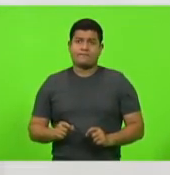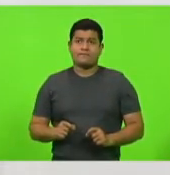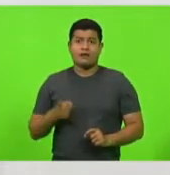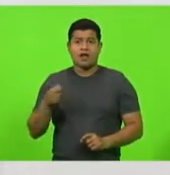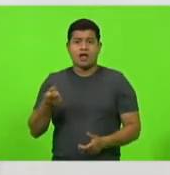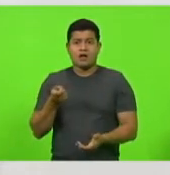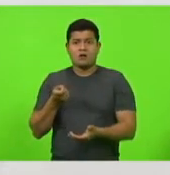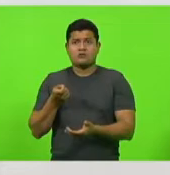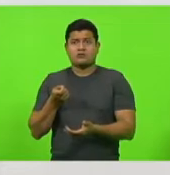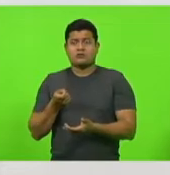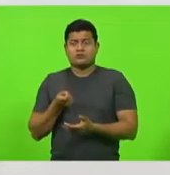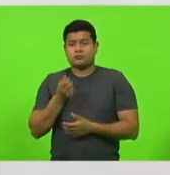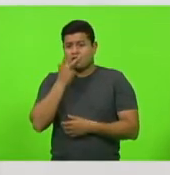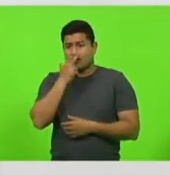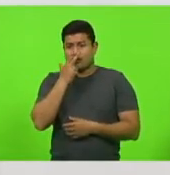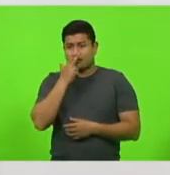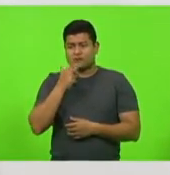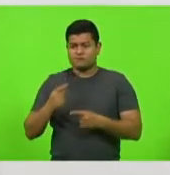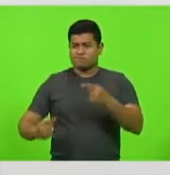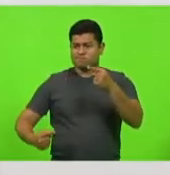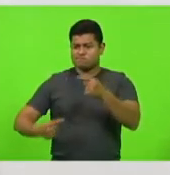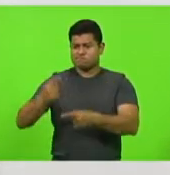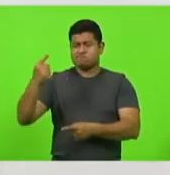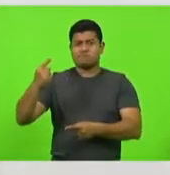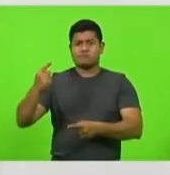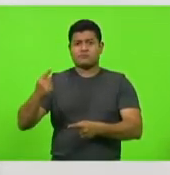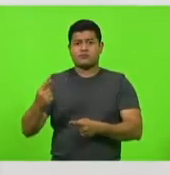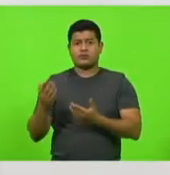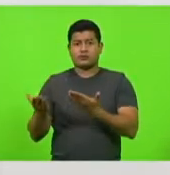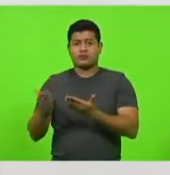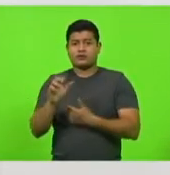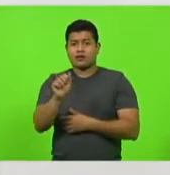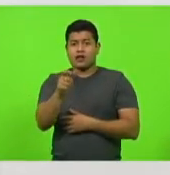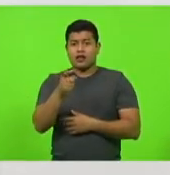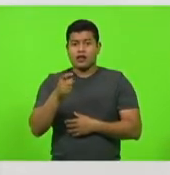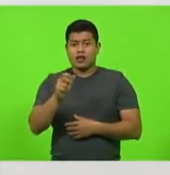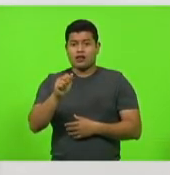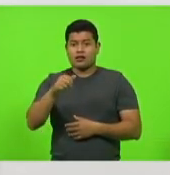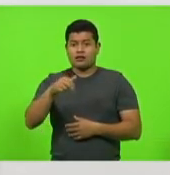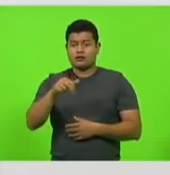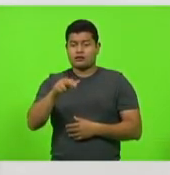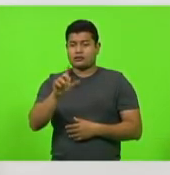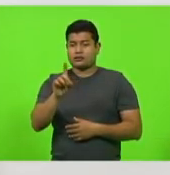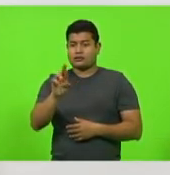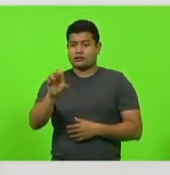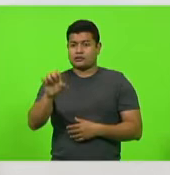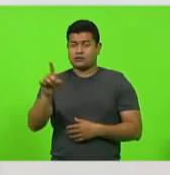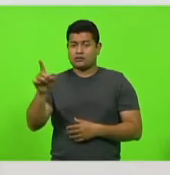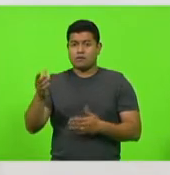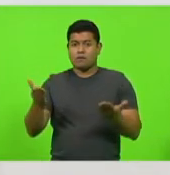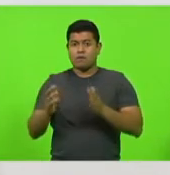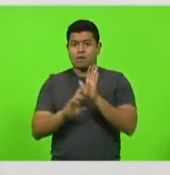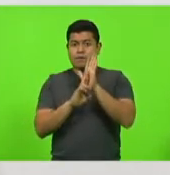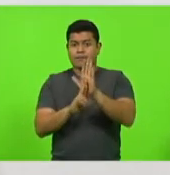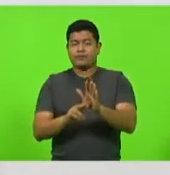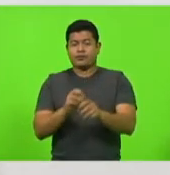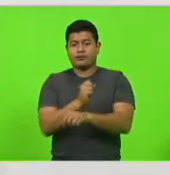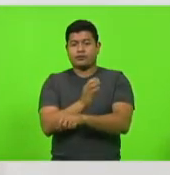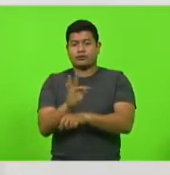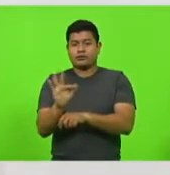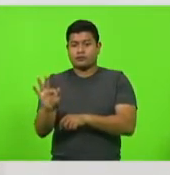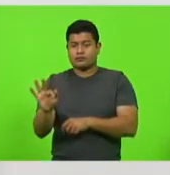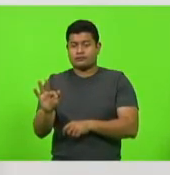rigorosamente incompatível com o que o Alexandre está fazendo como ministro do Supremo Tribunal Federal. Aí